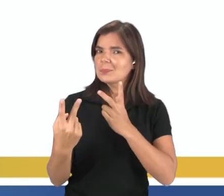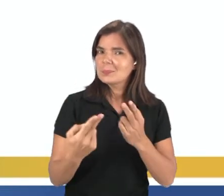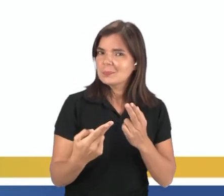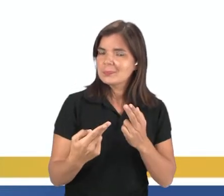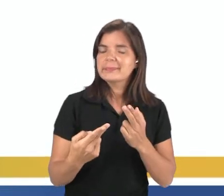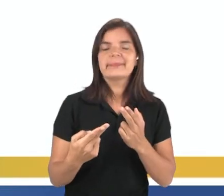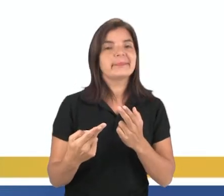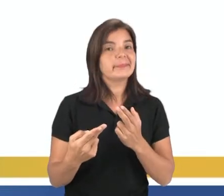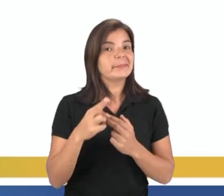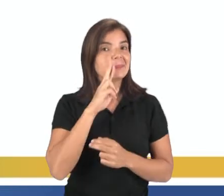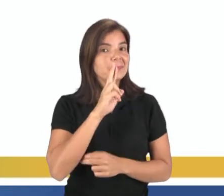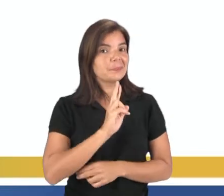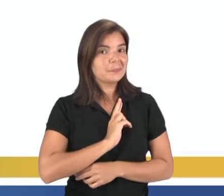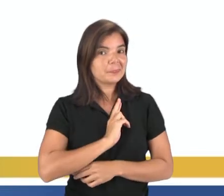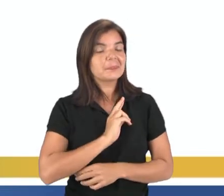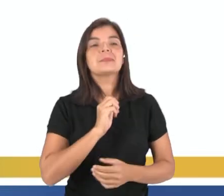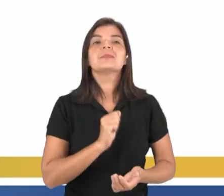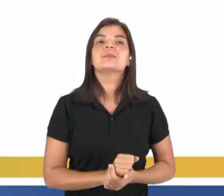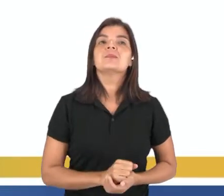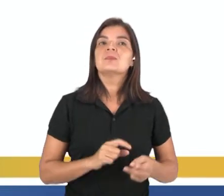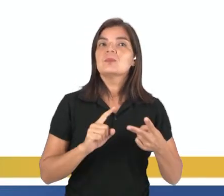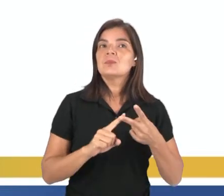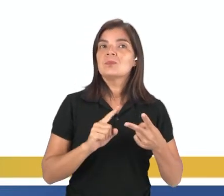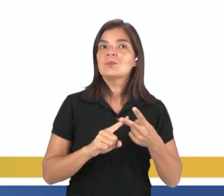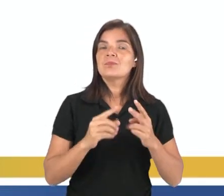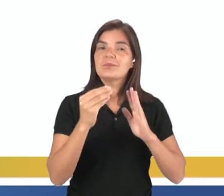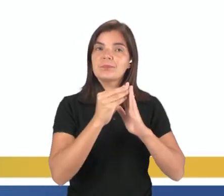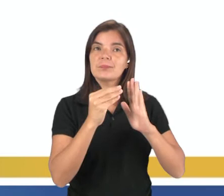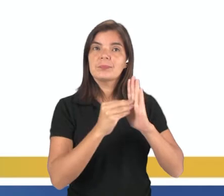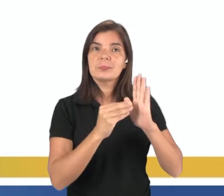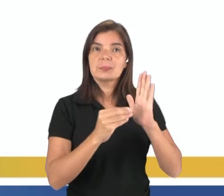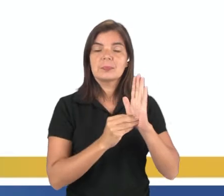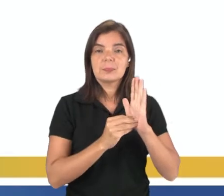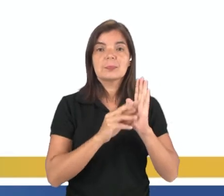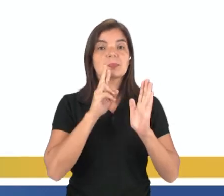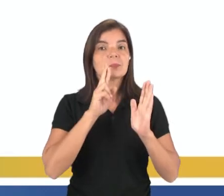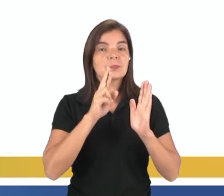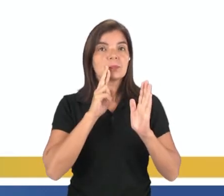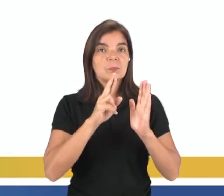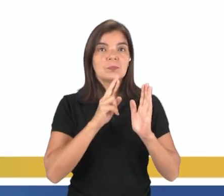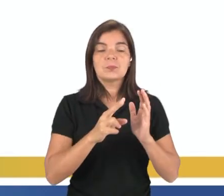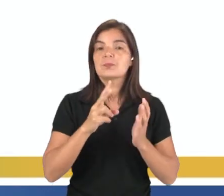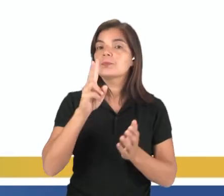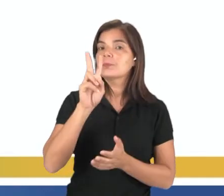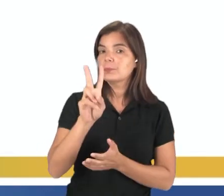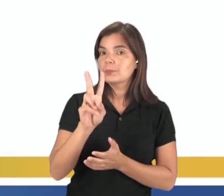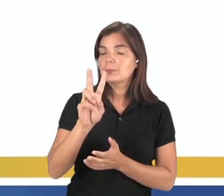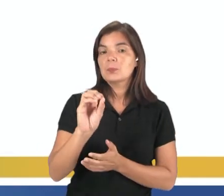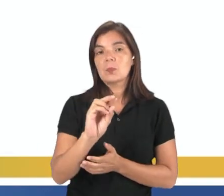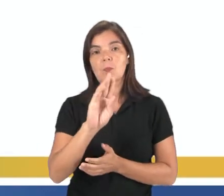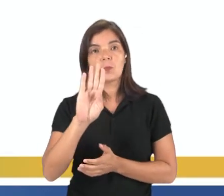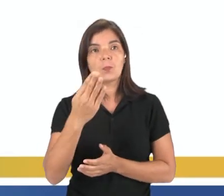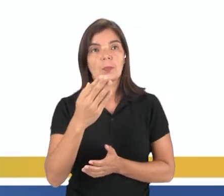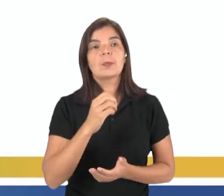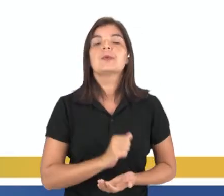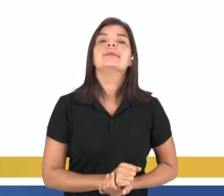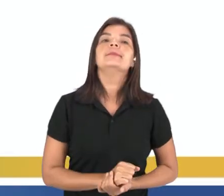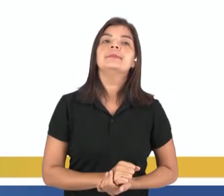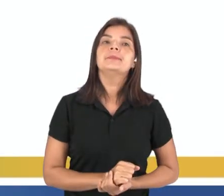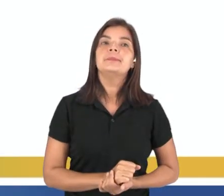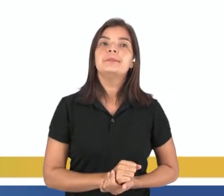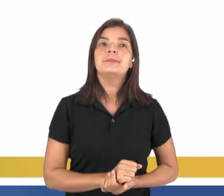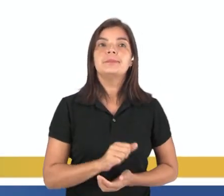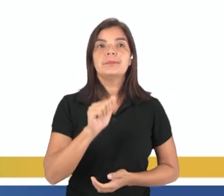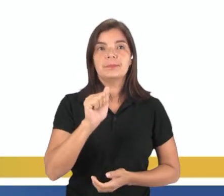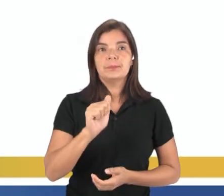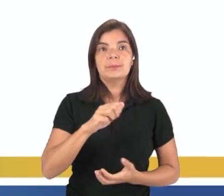significado? Me respondam aí. A 2 é para classificar as afirmativas em verdadeira ou falsa, tá? Eu tenho ali.